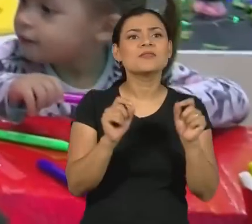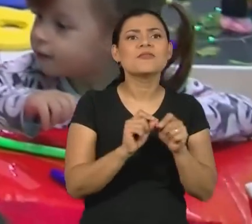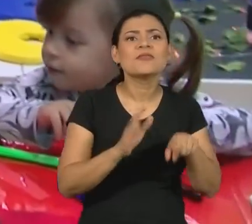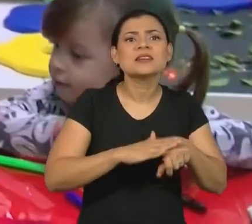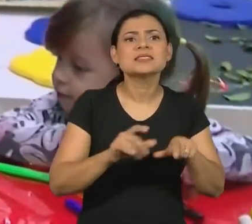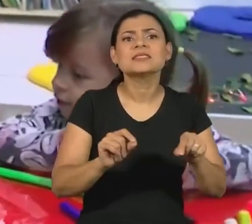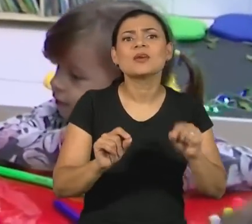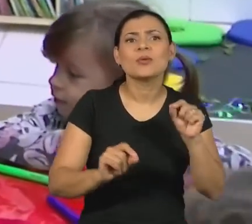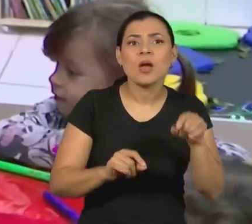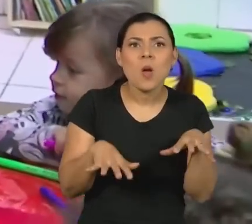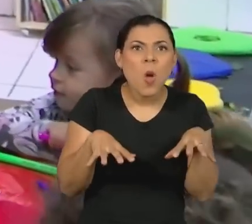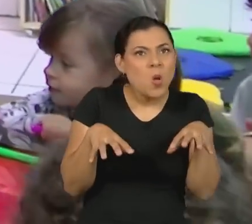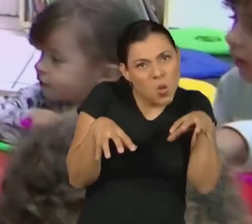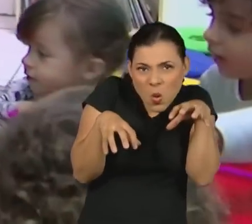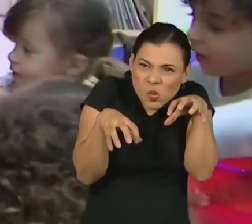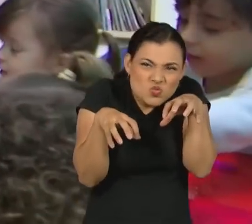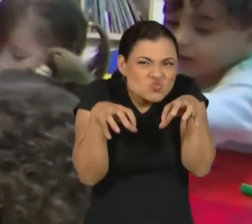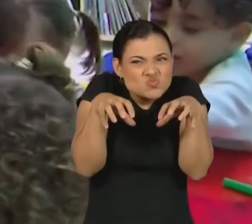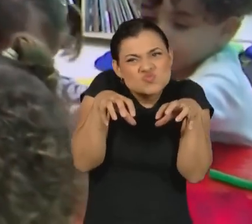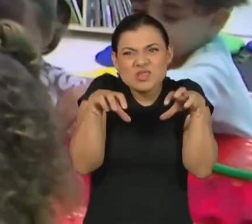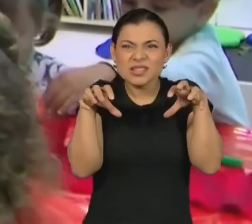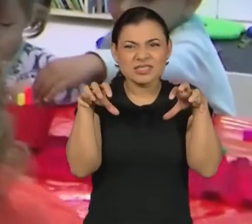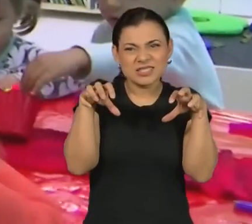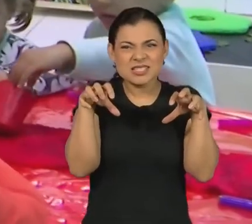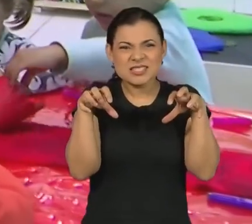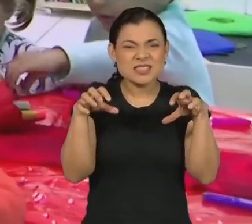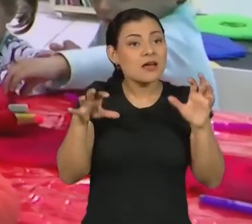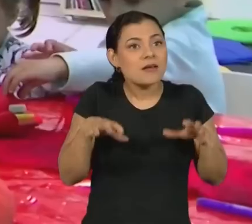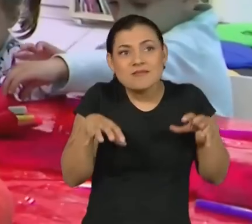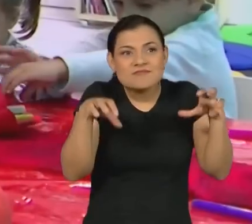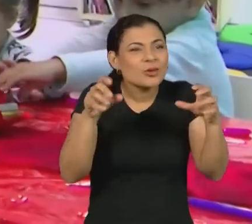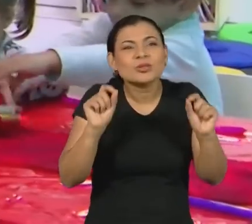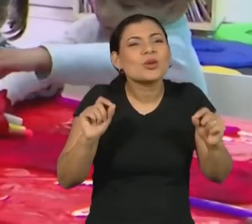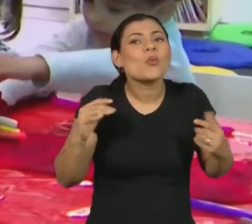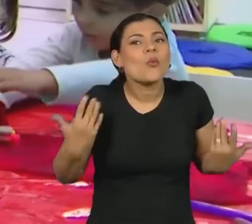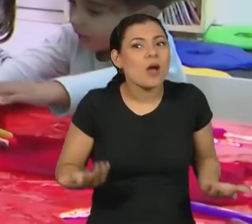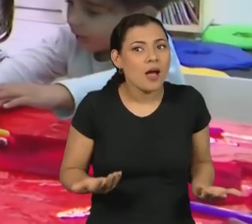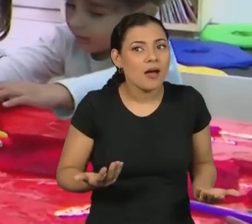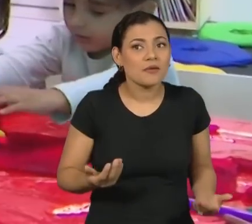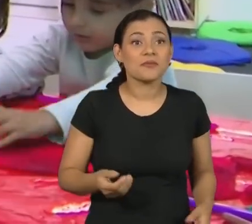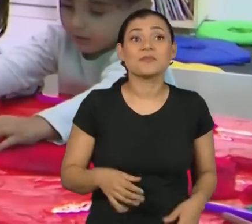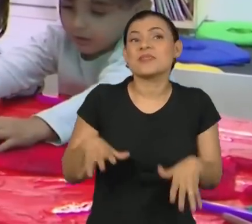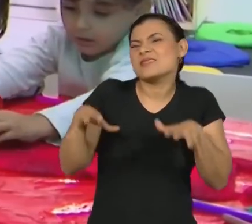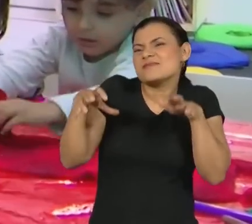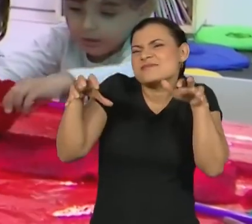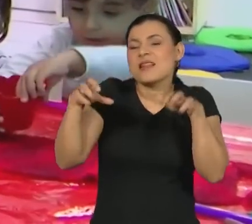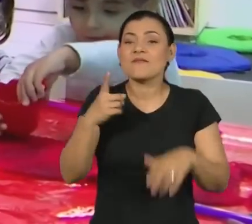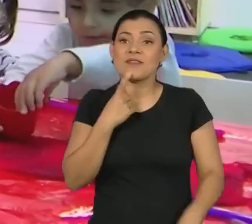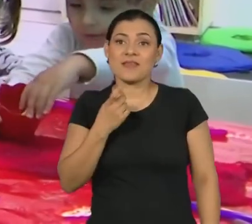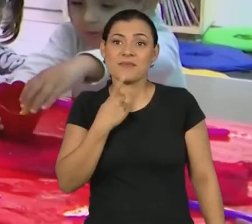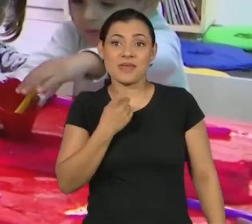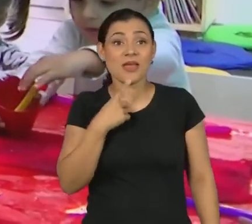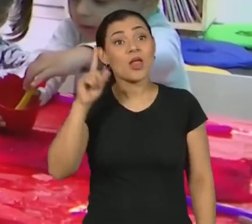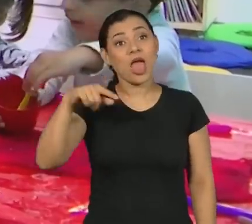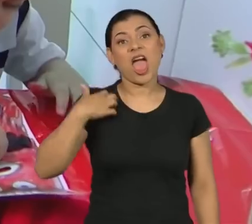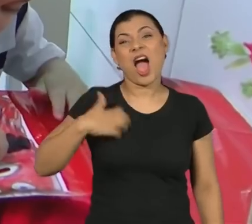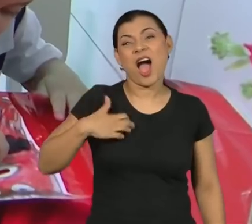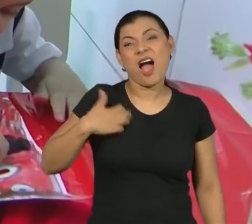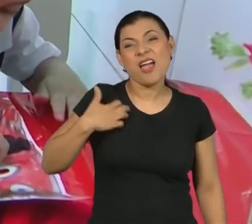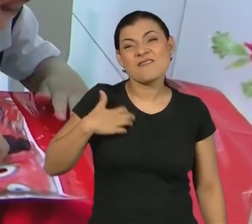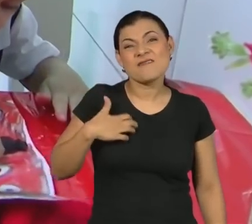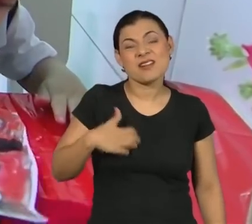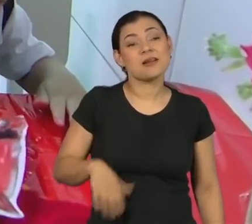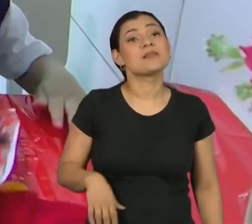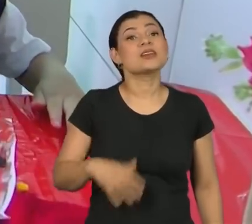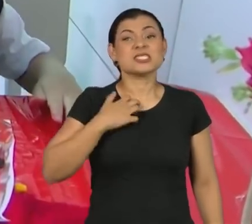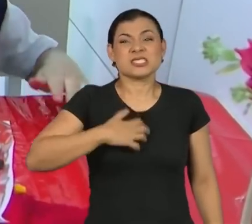Um monstrinho. Esse monstrinho, qual que é esse monstrinho? Da raiva. Tá fazendo um